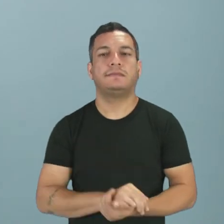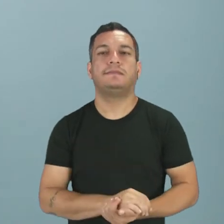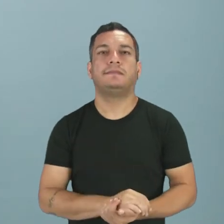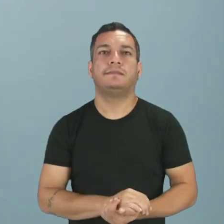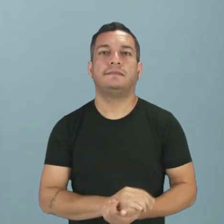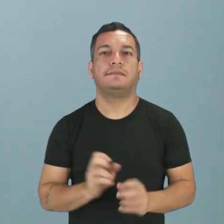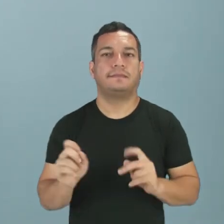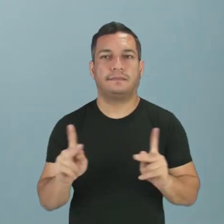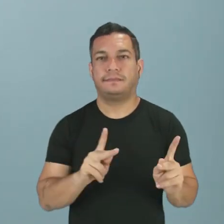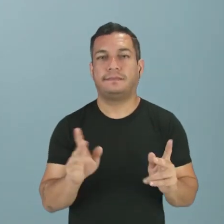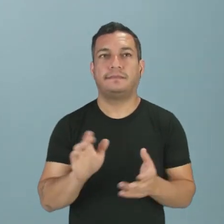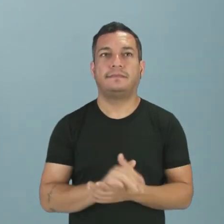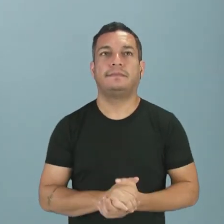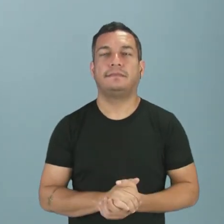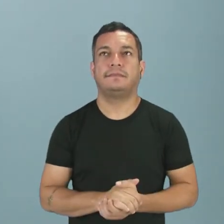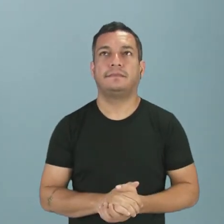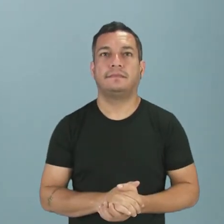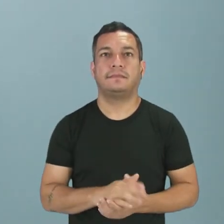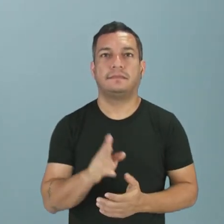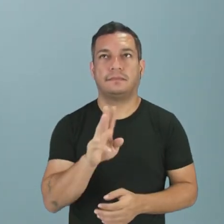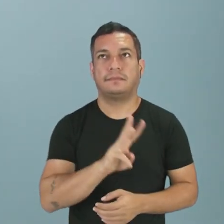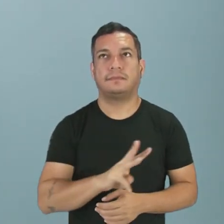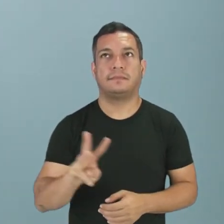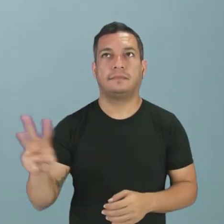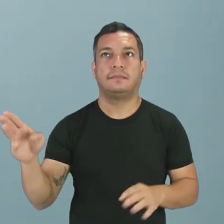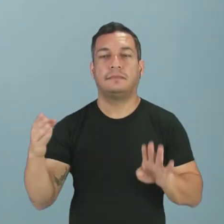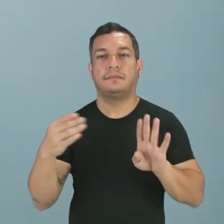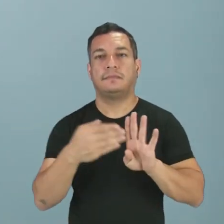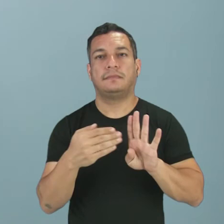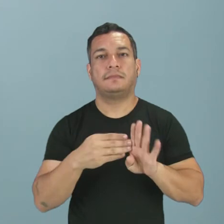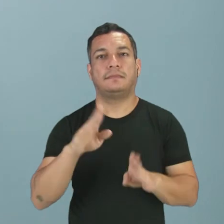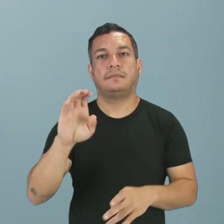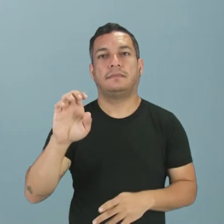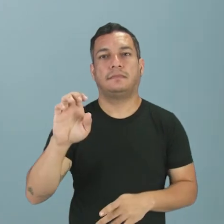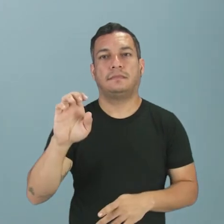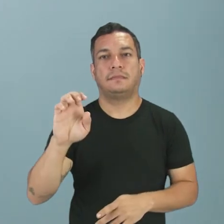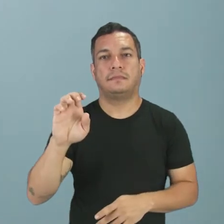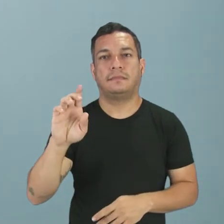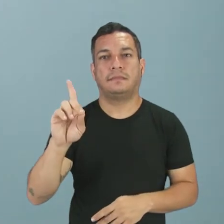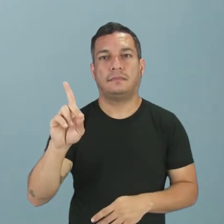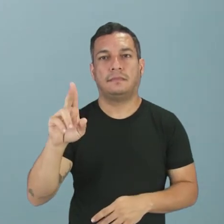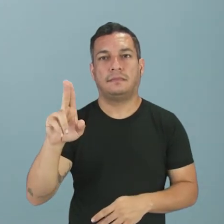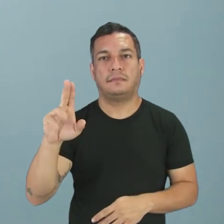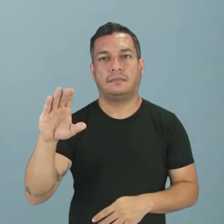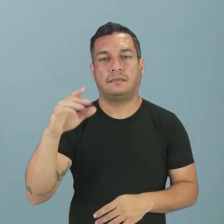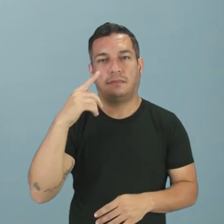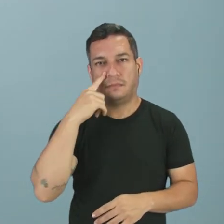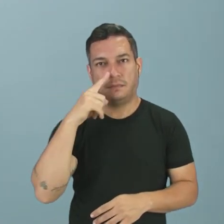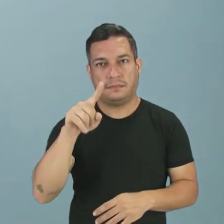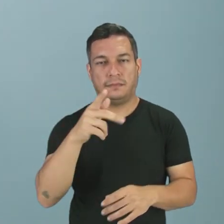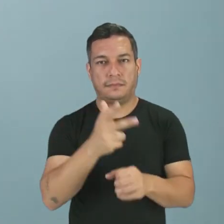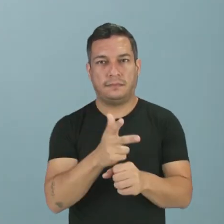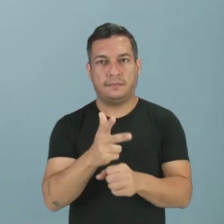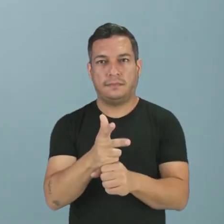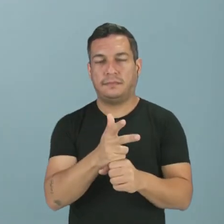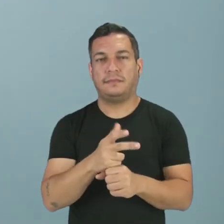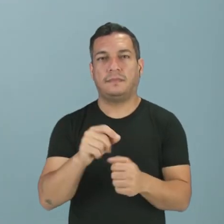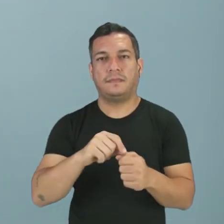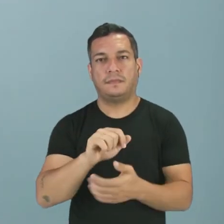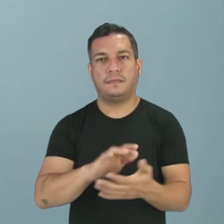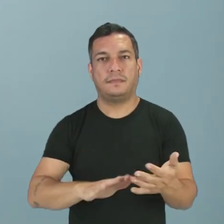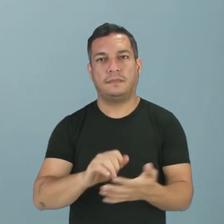hoje. Ok? No mais, vocês vão acessar lá a nossa plataforma, assistir as nossas videoaulas, fazer